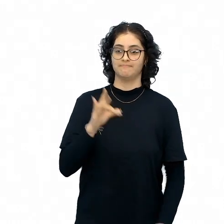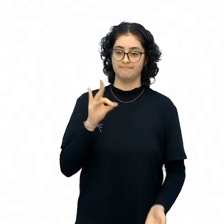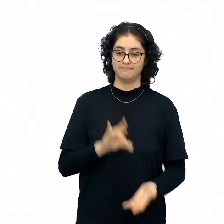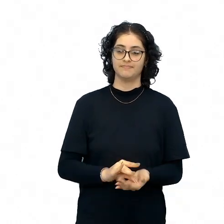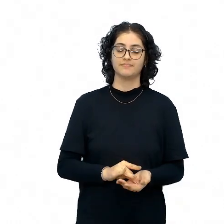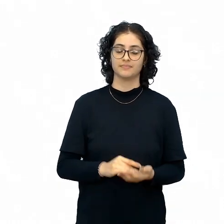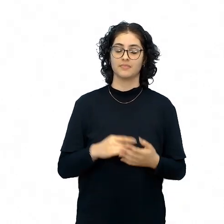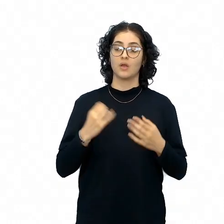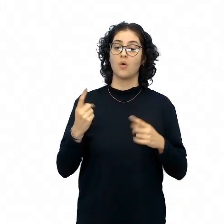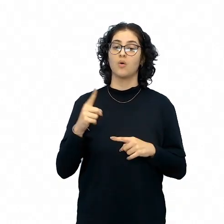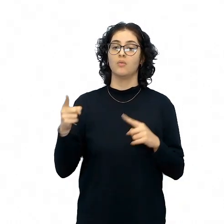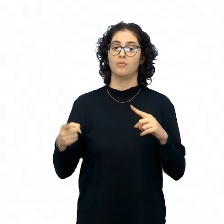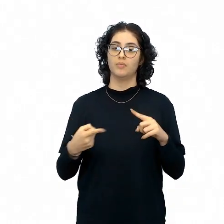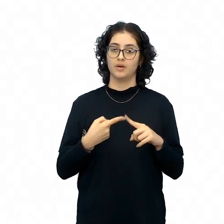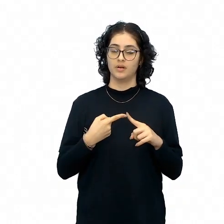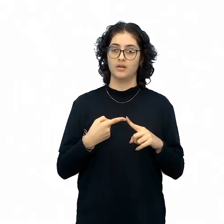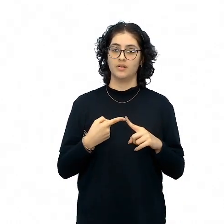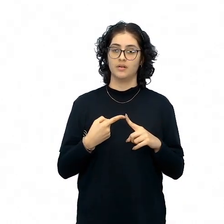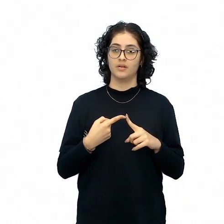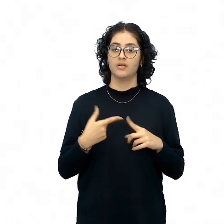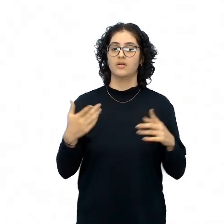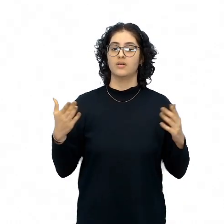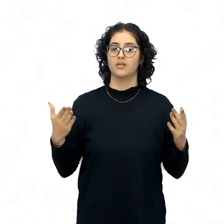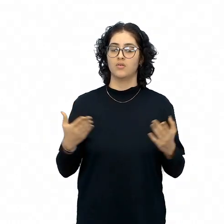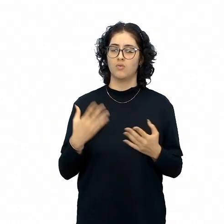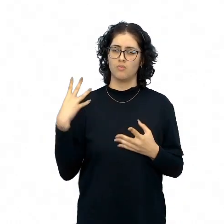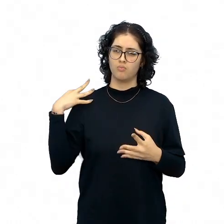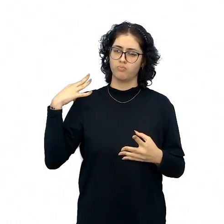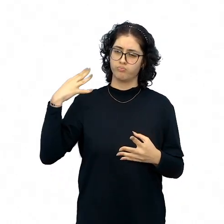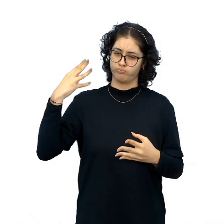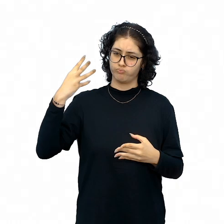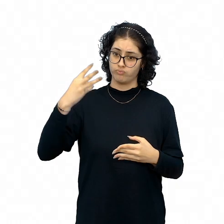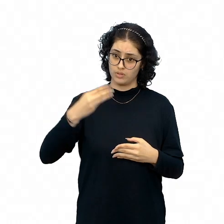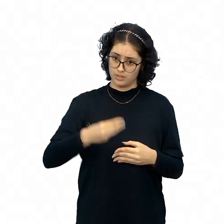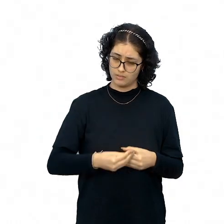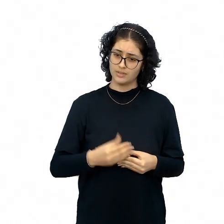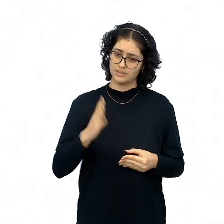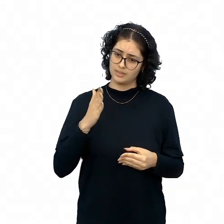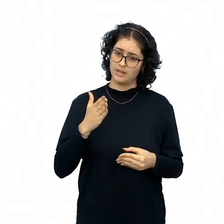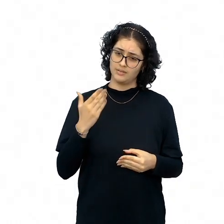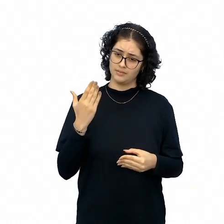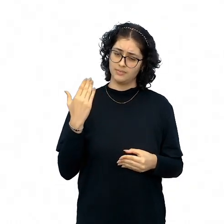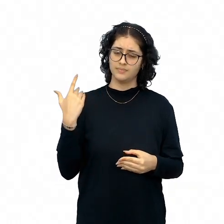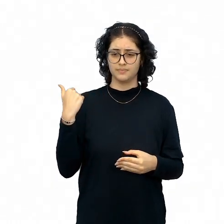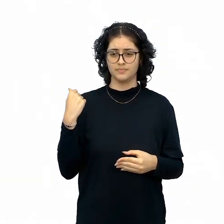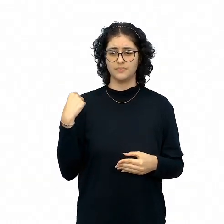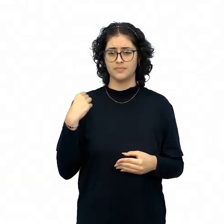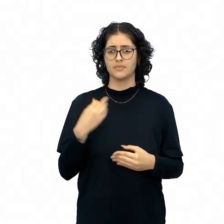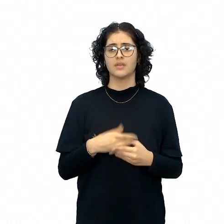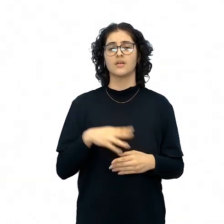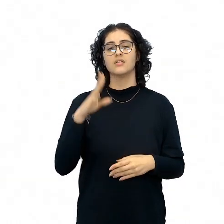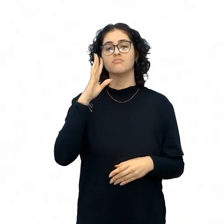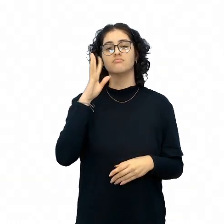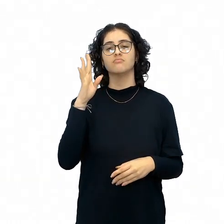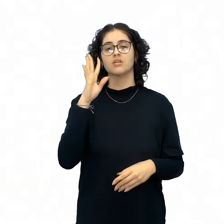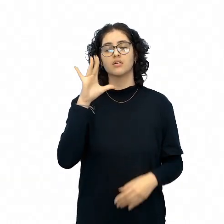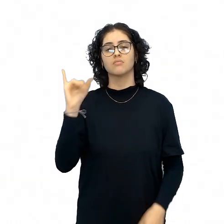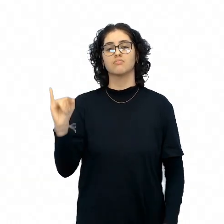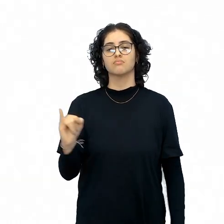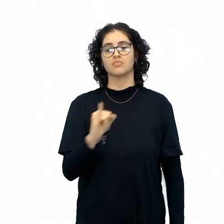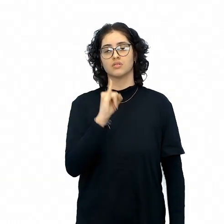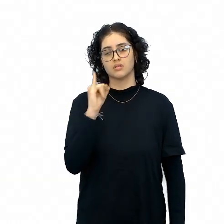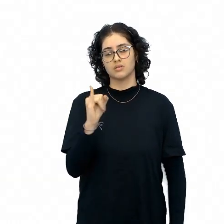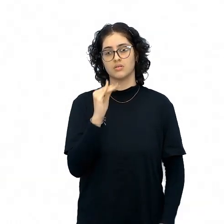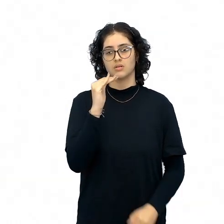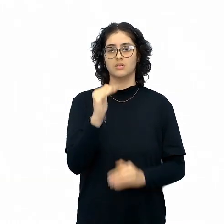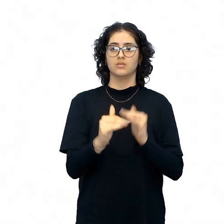os objetivos de hoje, professores, a nossa intenção foi retomar com vocês algumas reflexões em relação à importância da